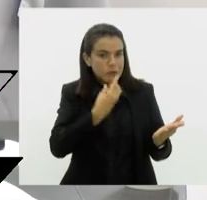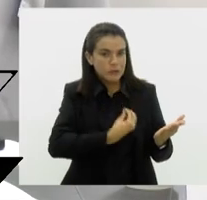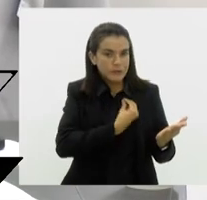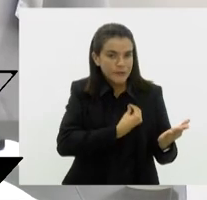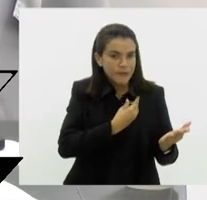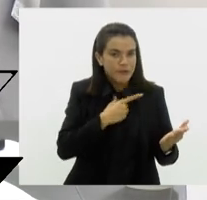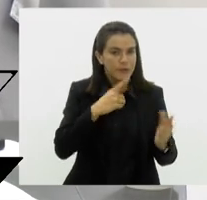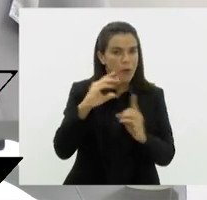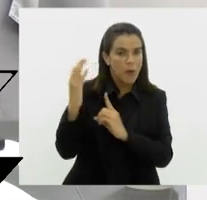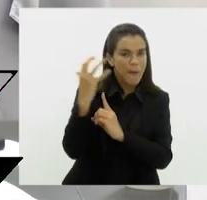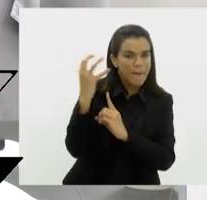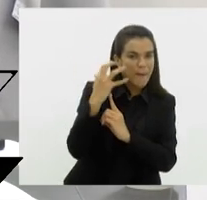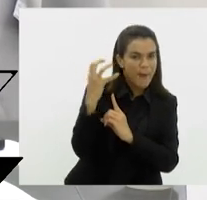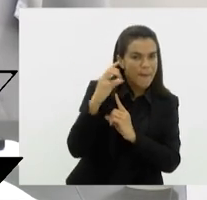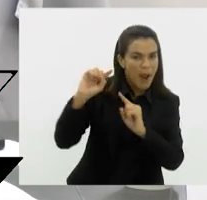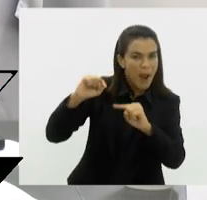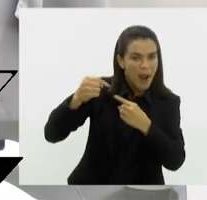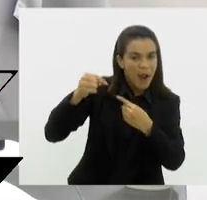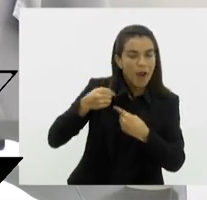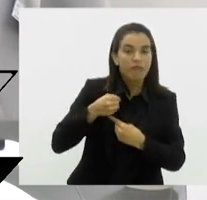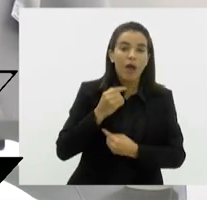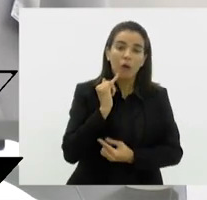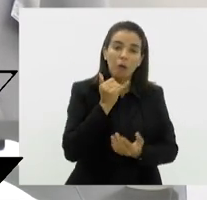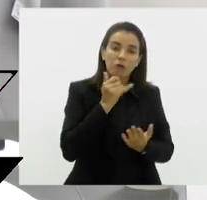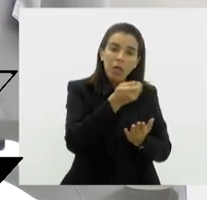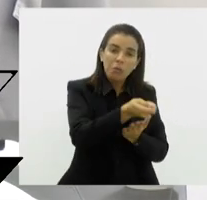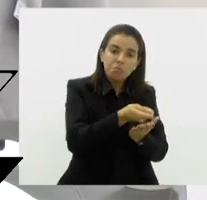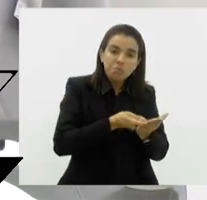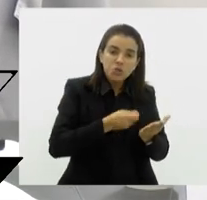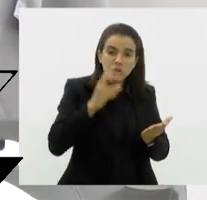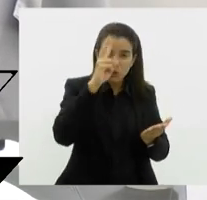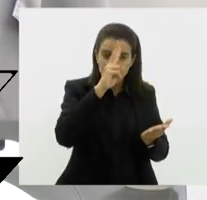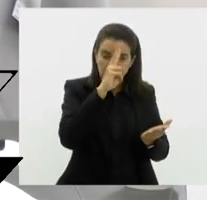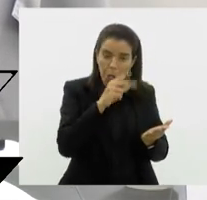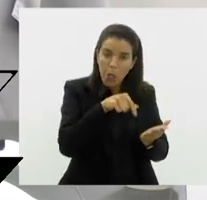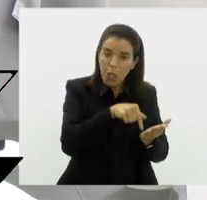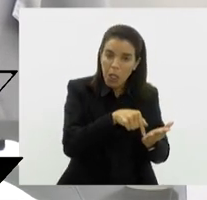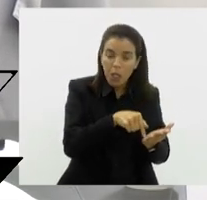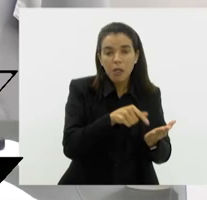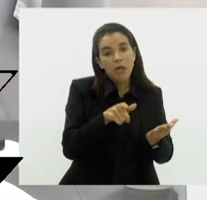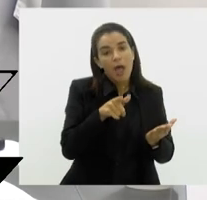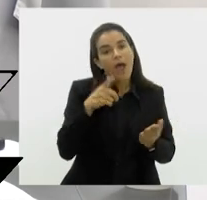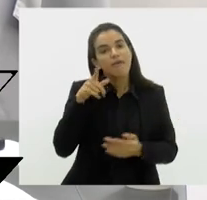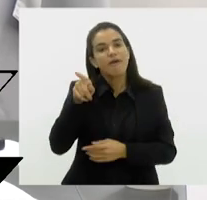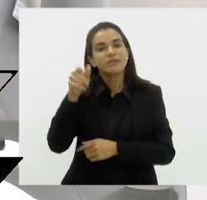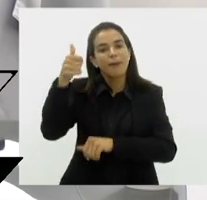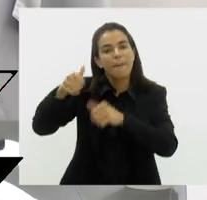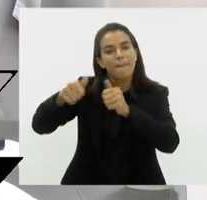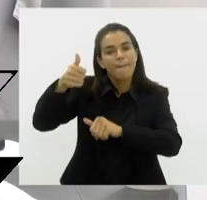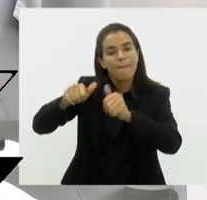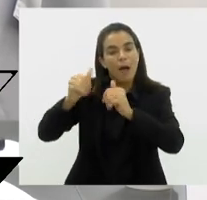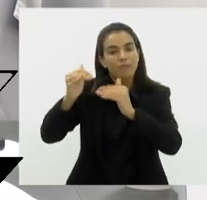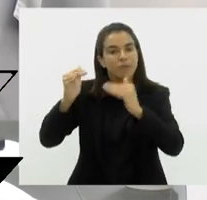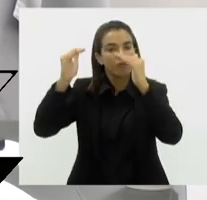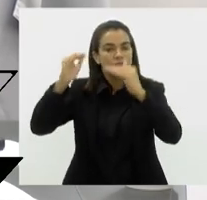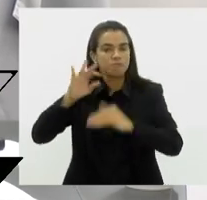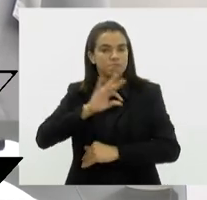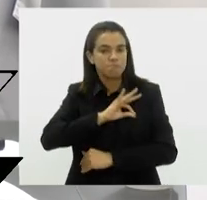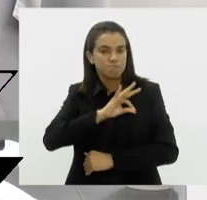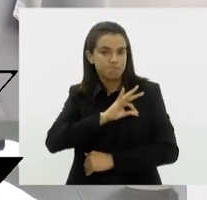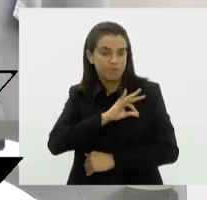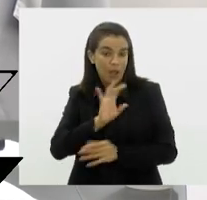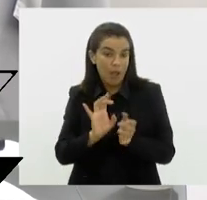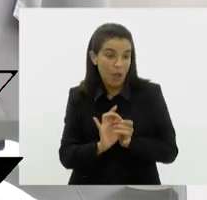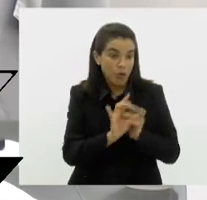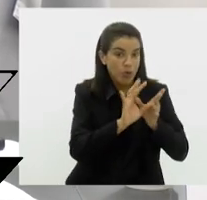ele sofre ameaças, ou seja, vai contar a história que lhe convier, e aí fica sujeito ao crivo discricionário da autoridade policial